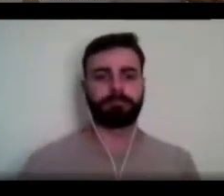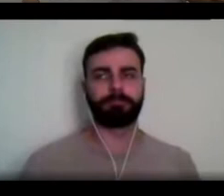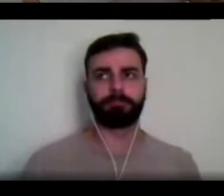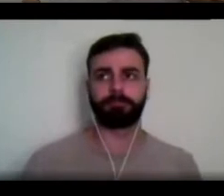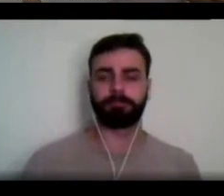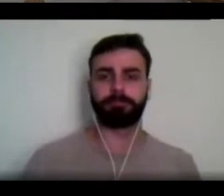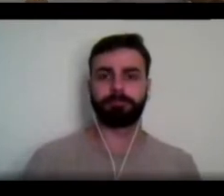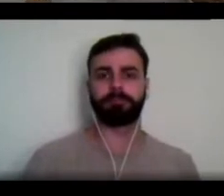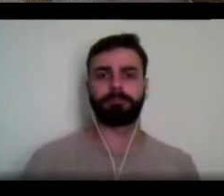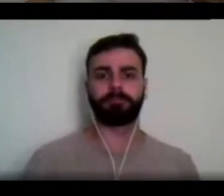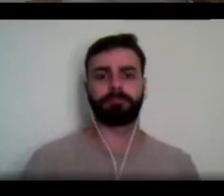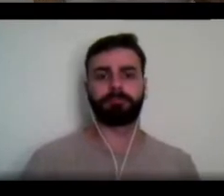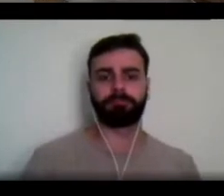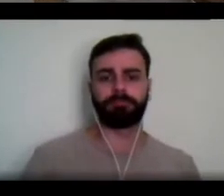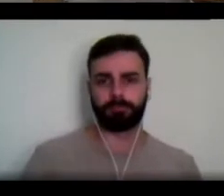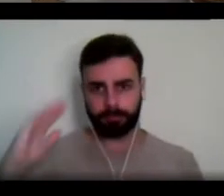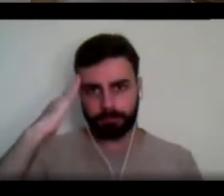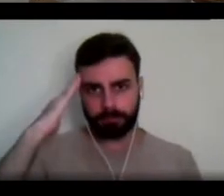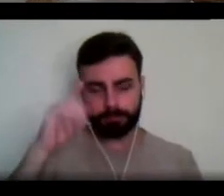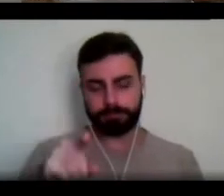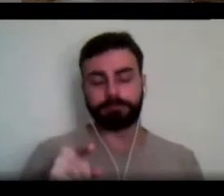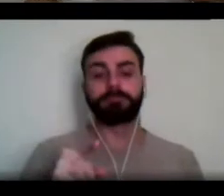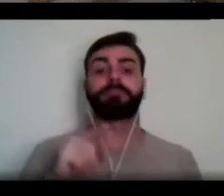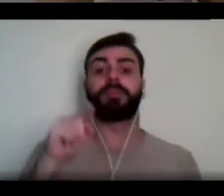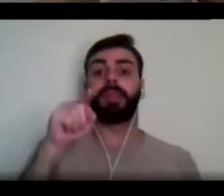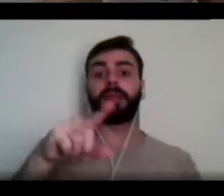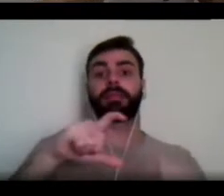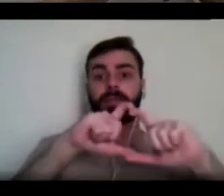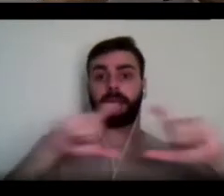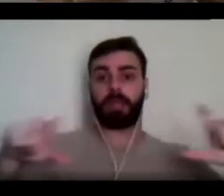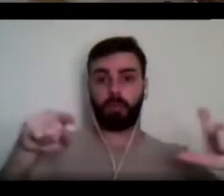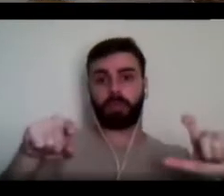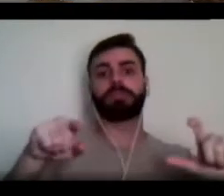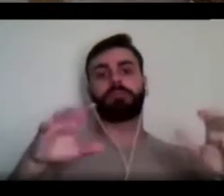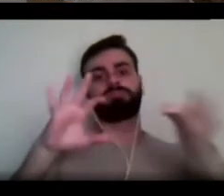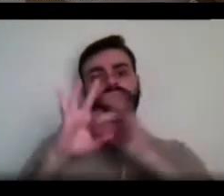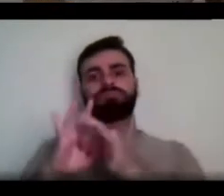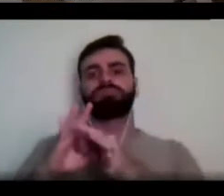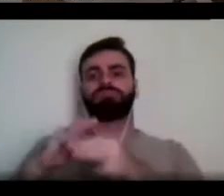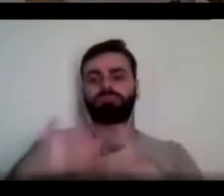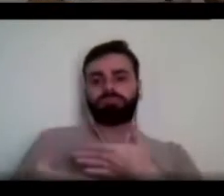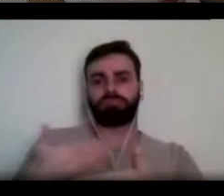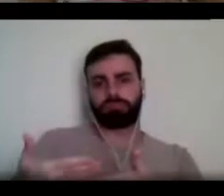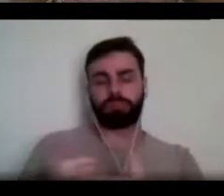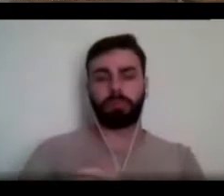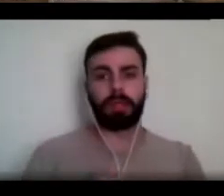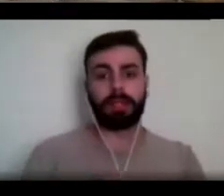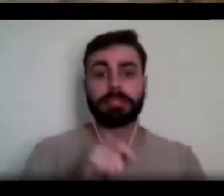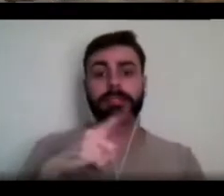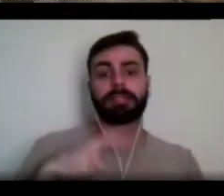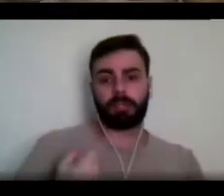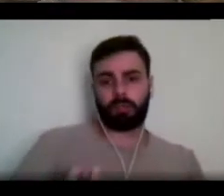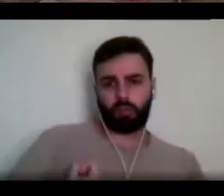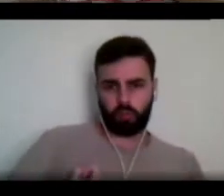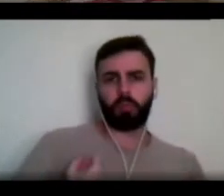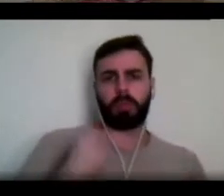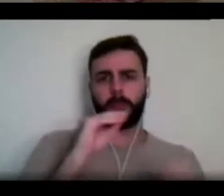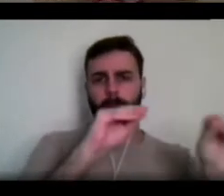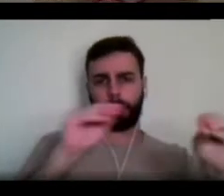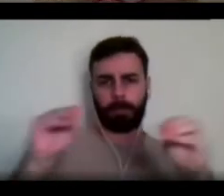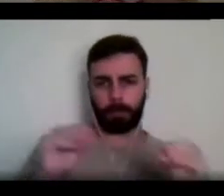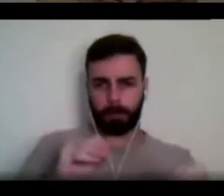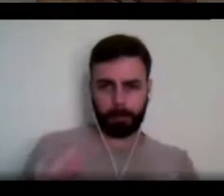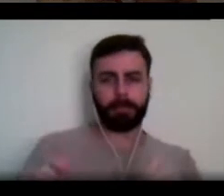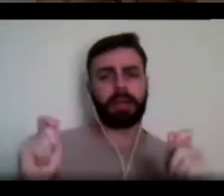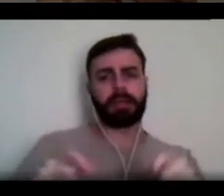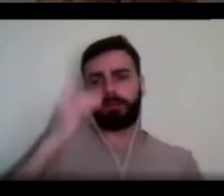Nessa equação. E é com essa equação que eu vou trabalhar. Aí, quando eu tenho essa equação com números aqui, eu vou lá e faço o gráfico